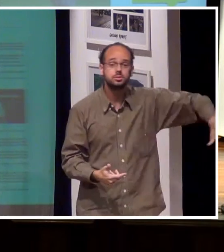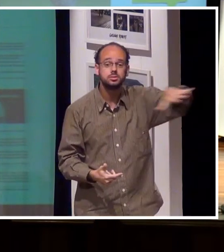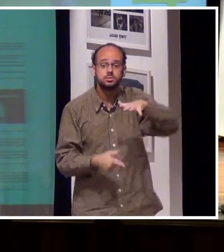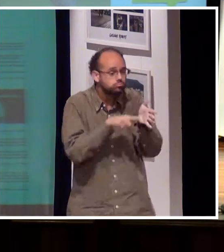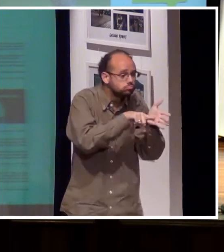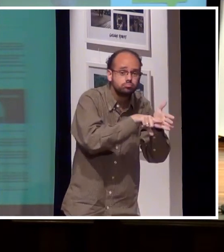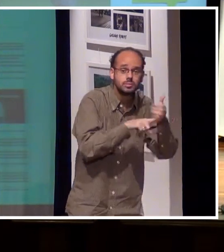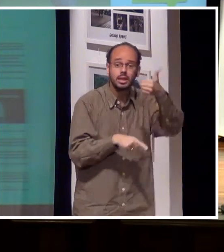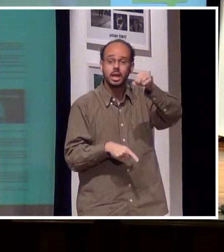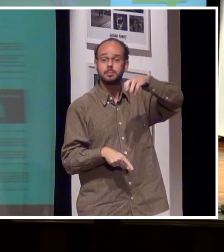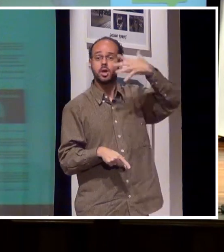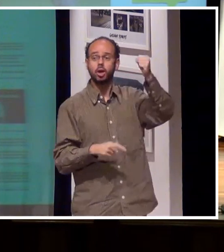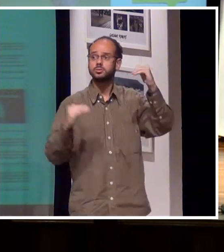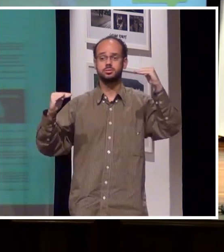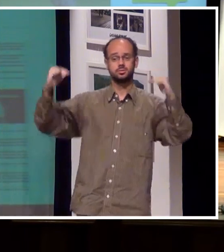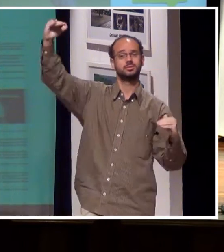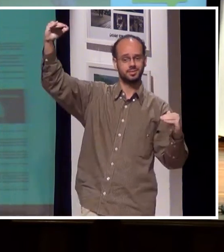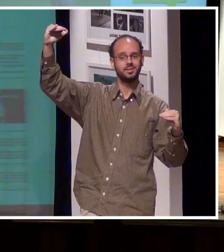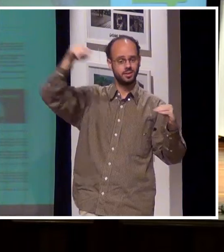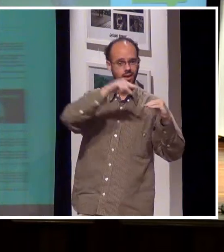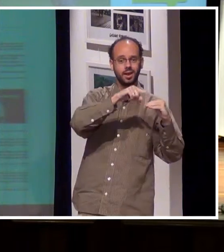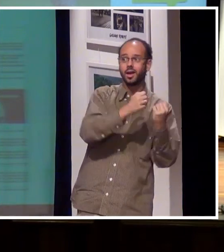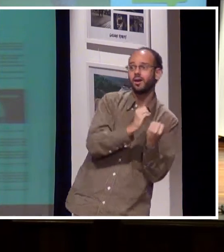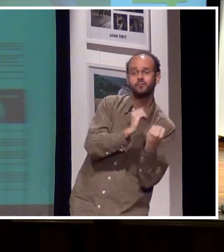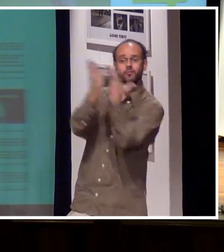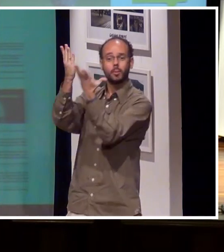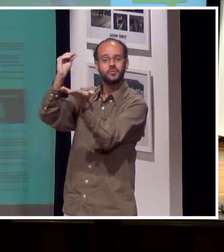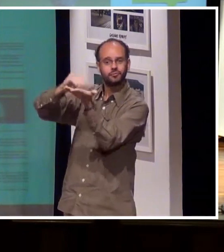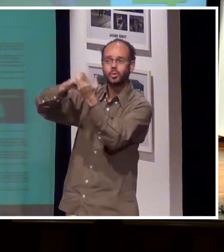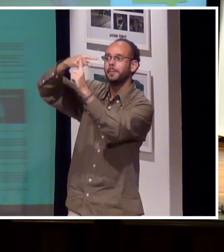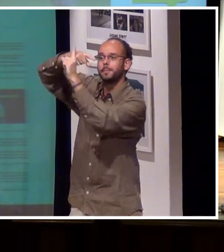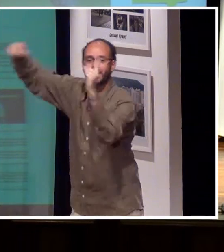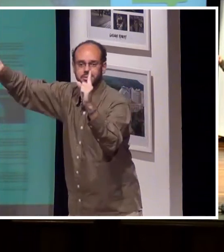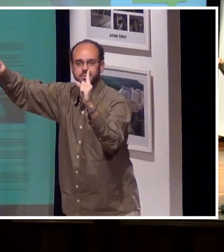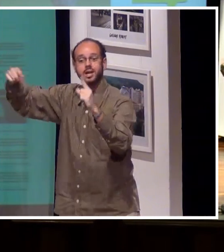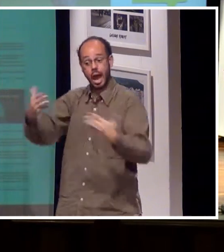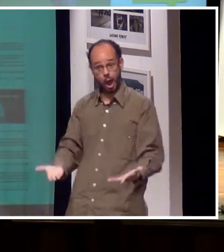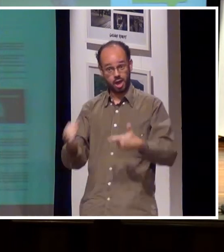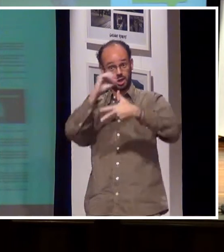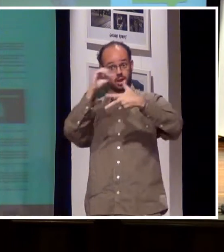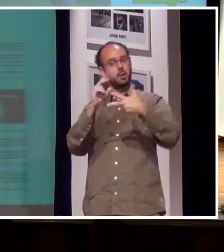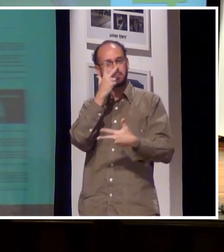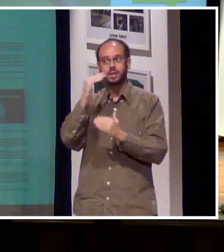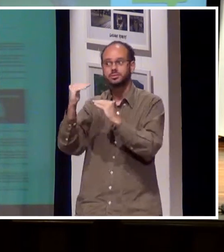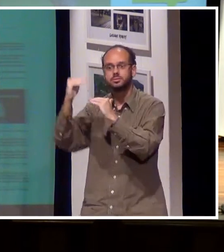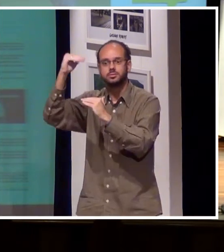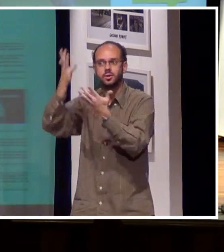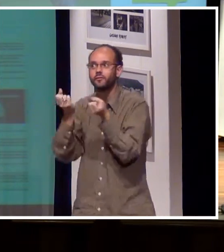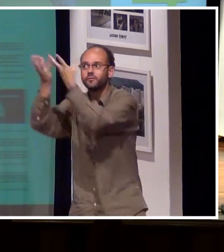a população, a comunidade surda, e nós vemos, né,